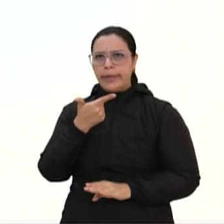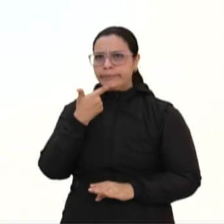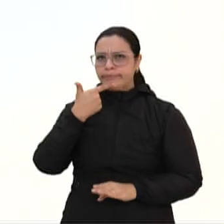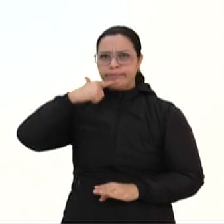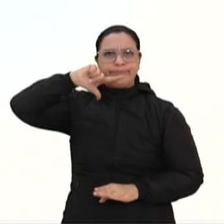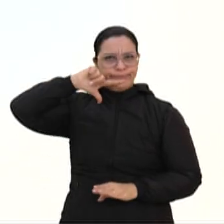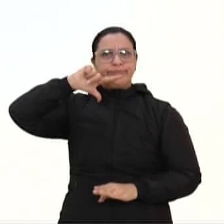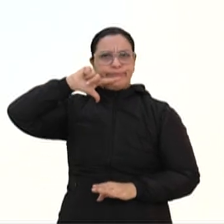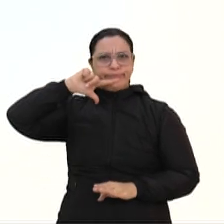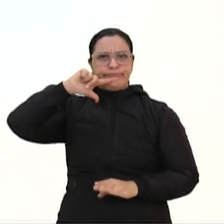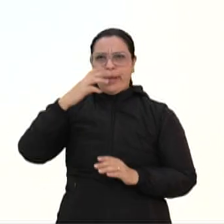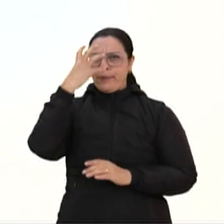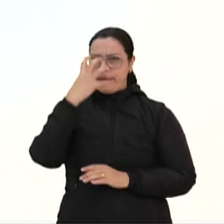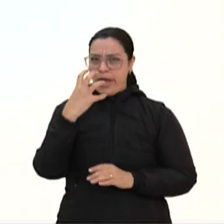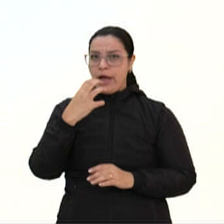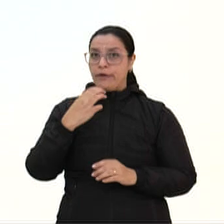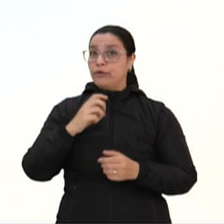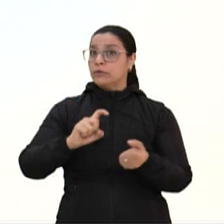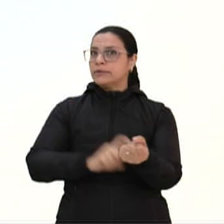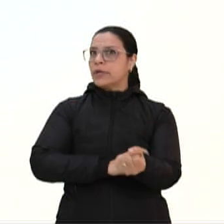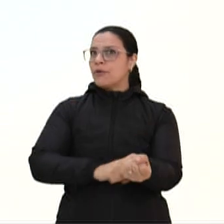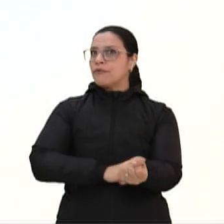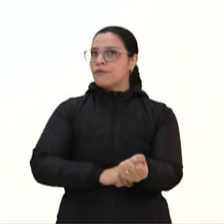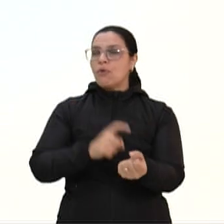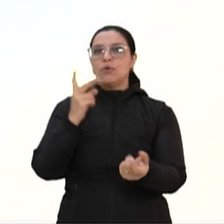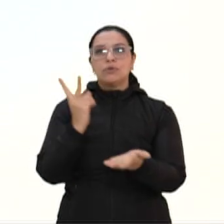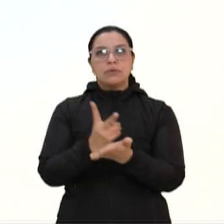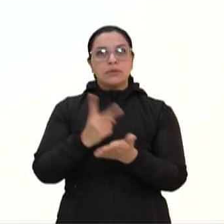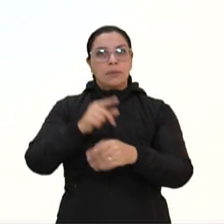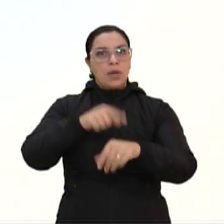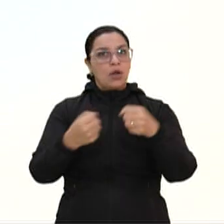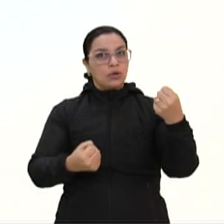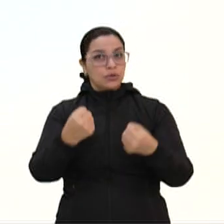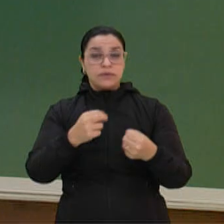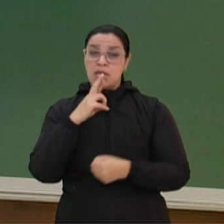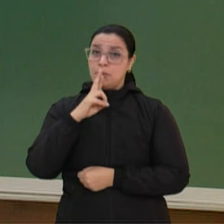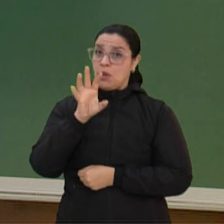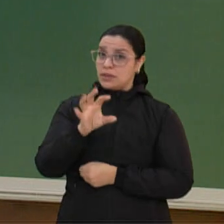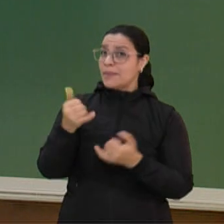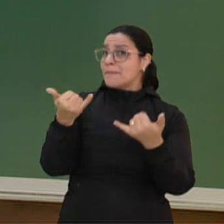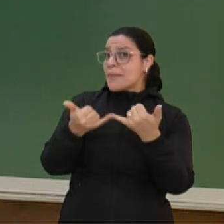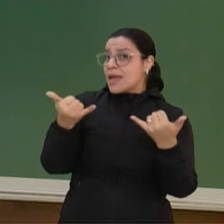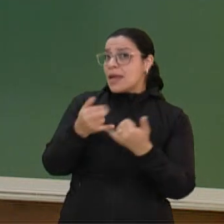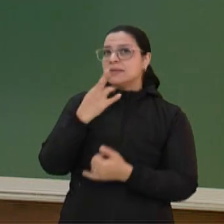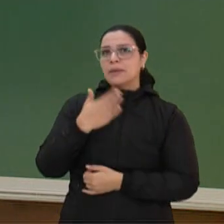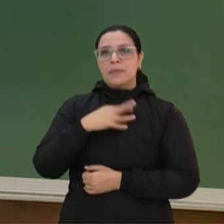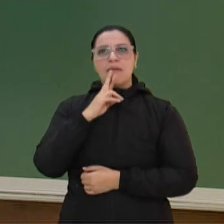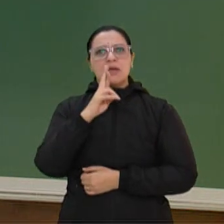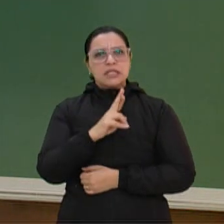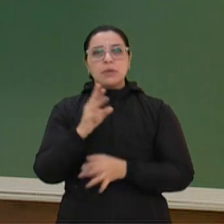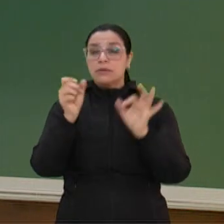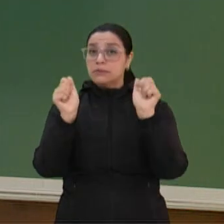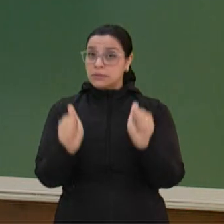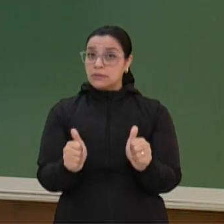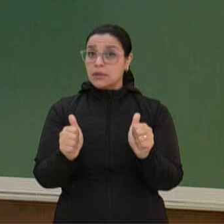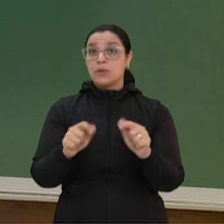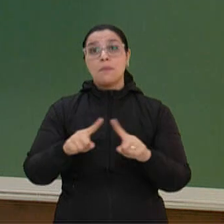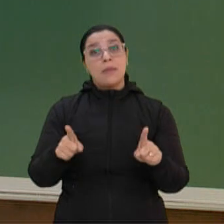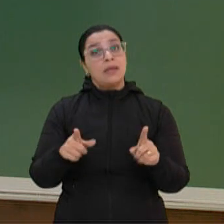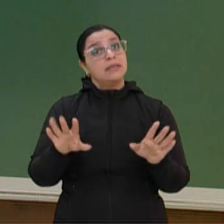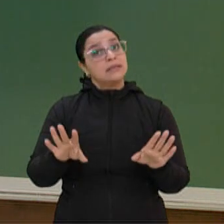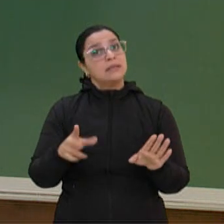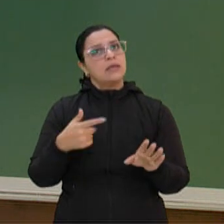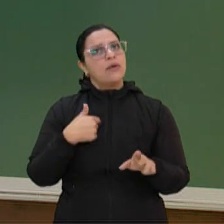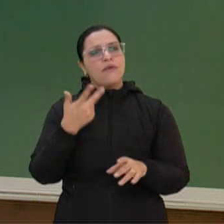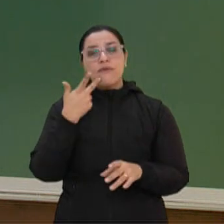facilmente a calma ao volante. Se você respondeu assim, semelhante à minha resposta, tudo bem, mas